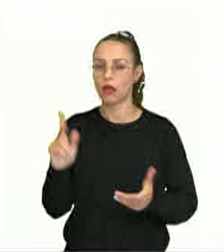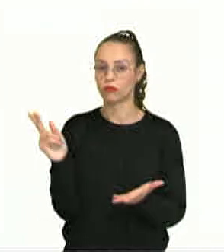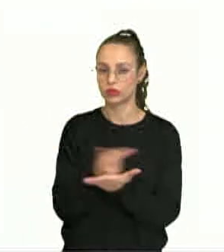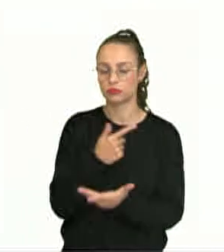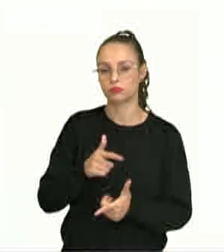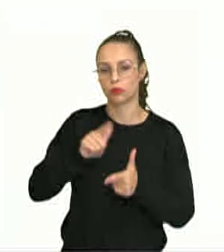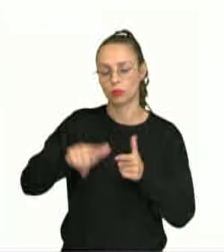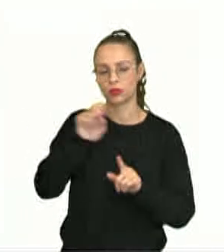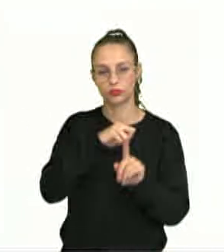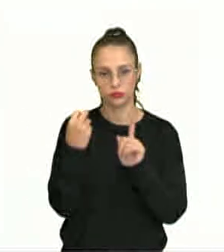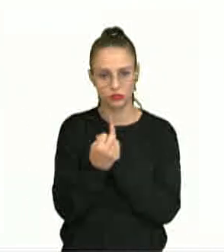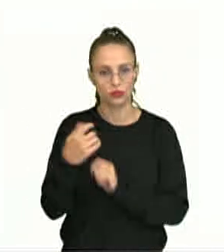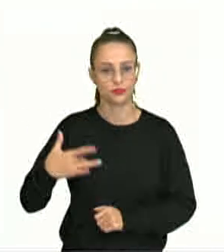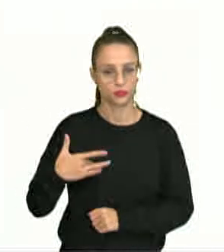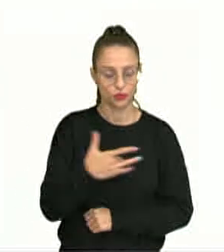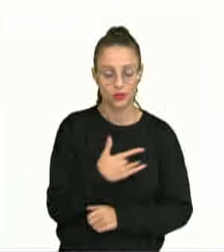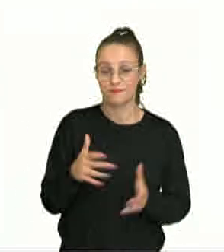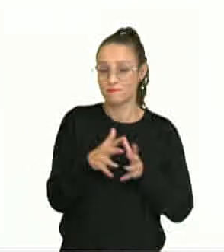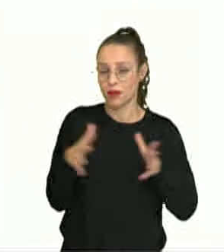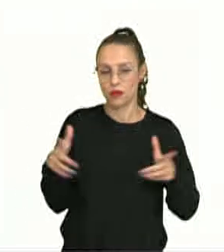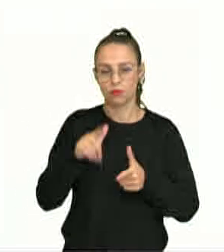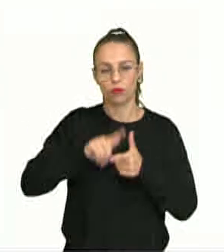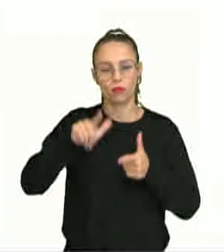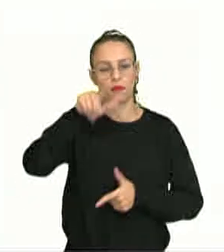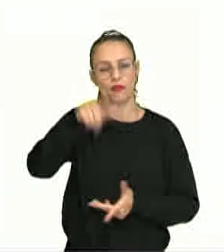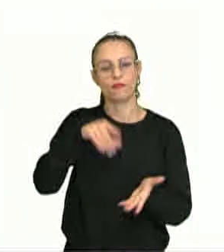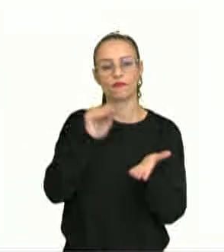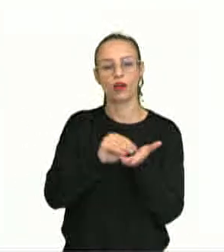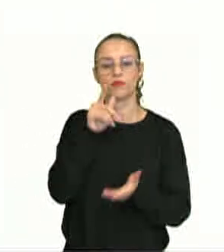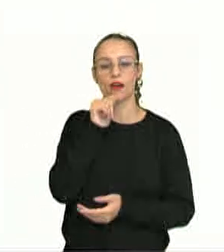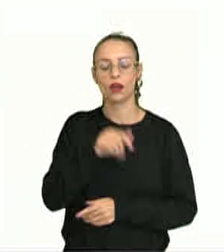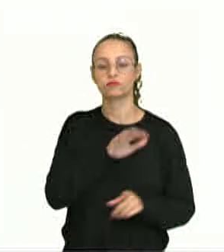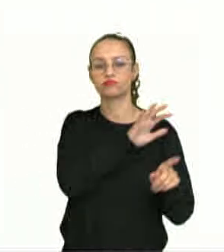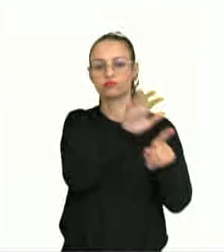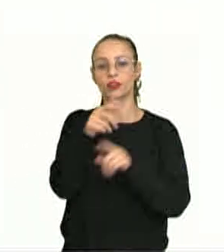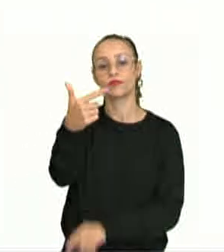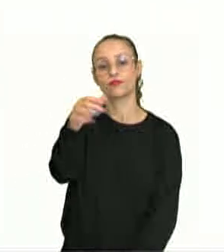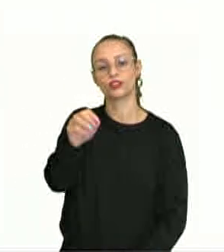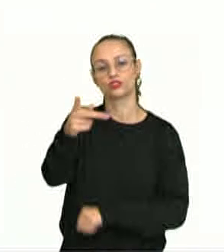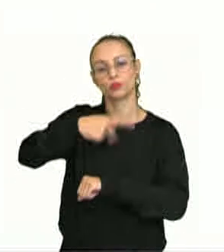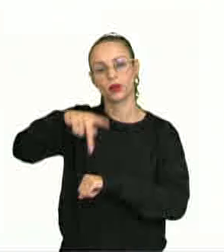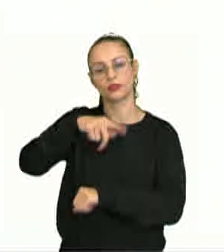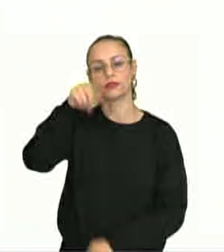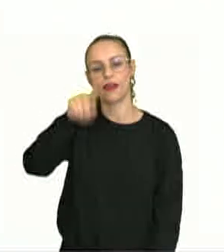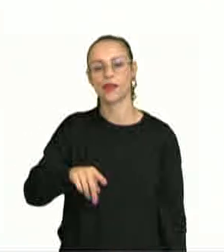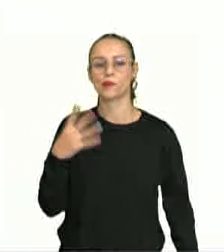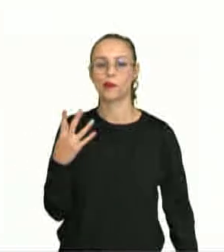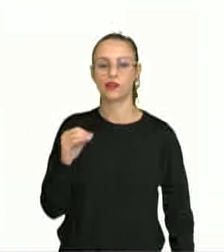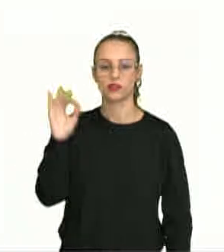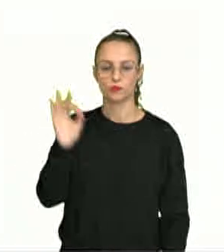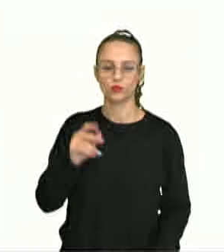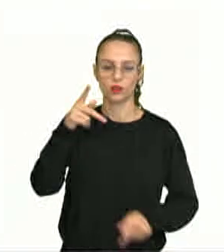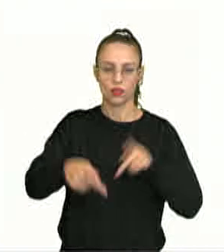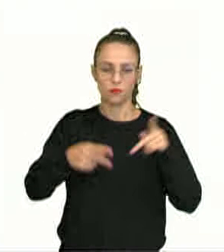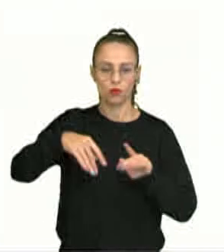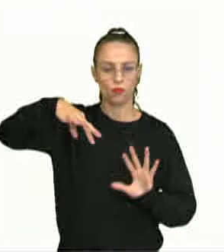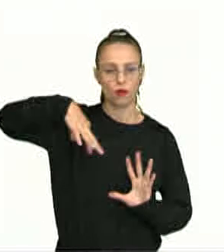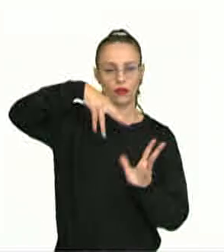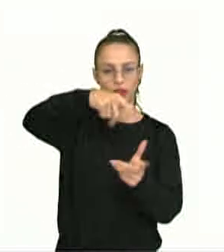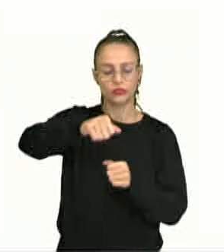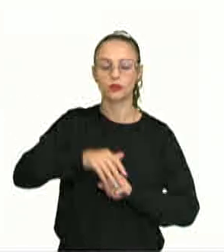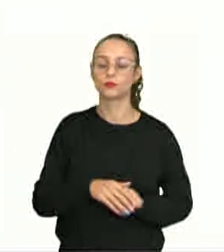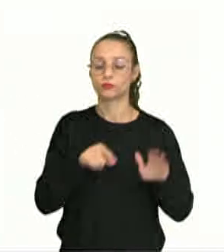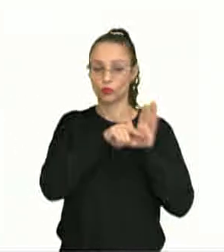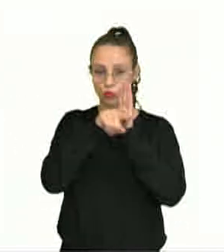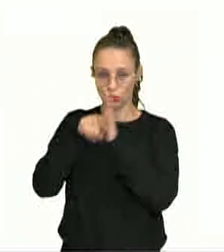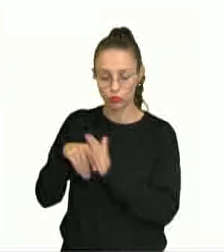saúde. O maior problema é a escassez de água, que atinge 20 países, 40% da população. O estudo